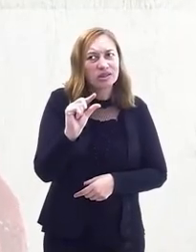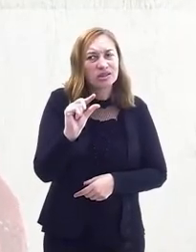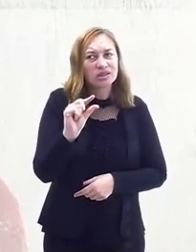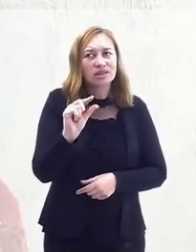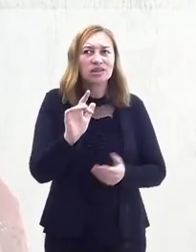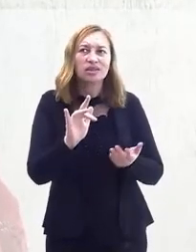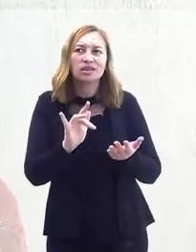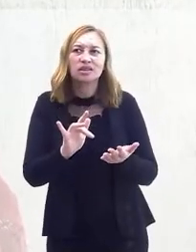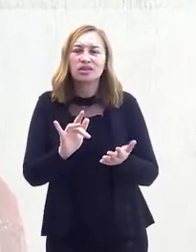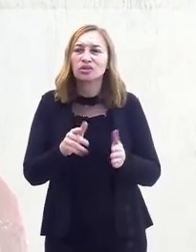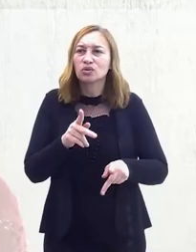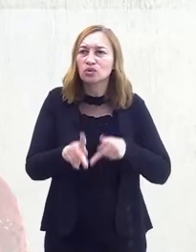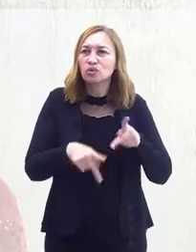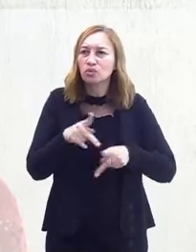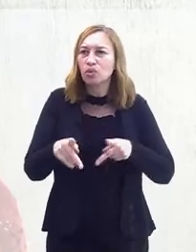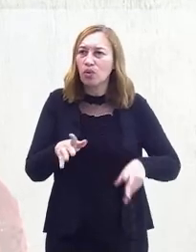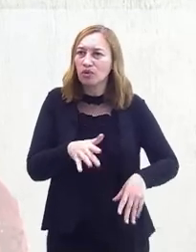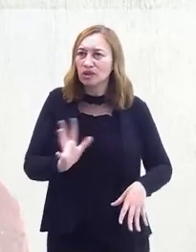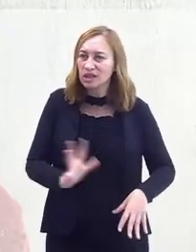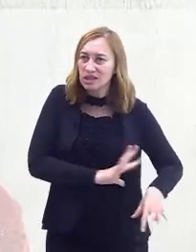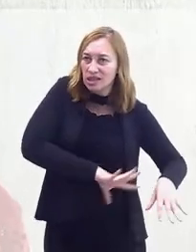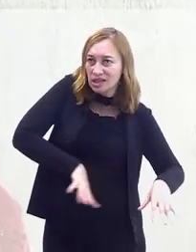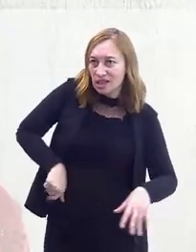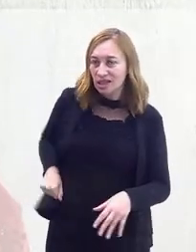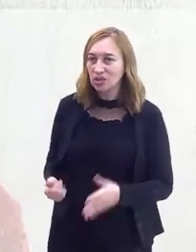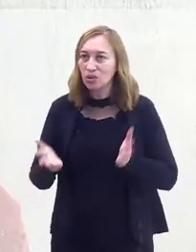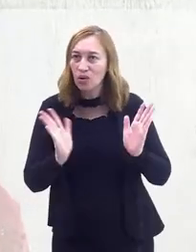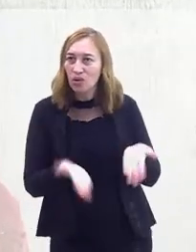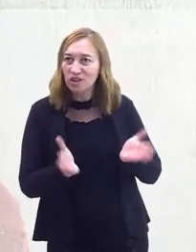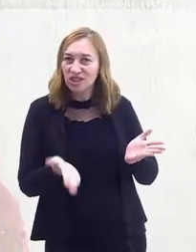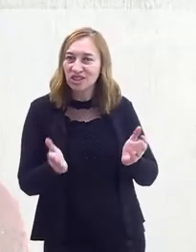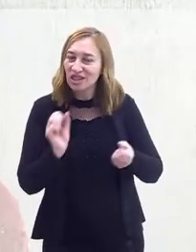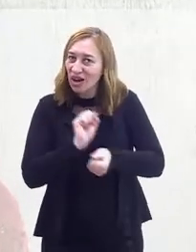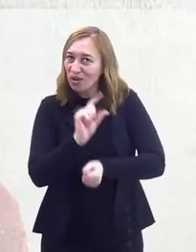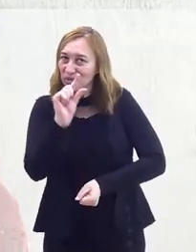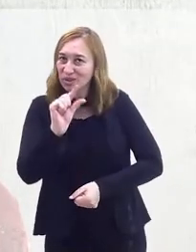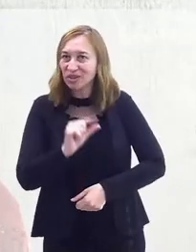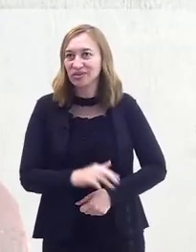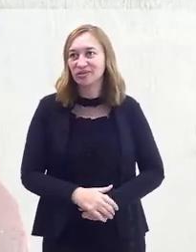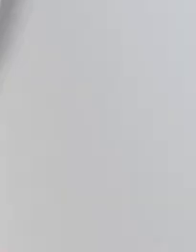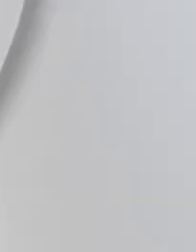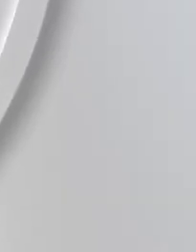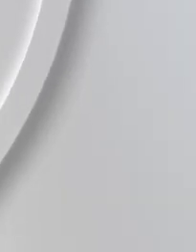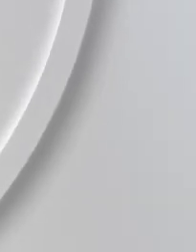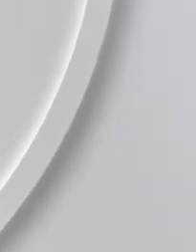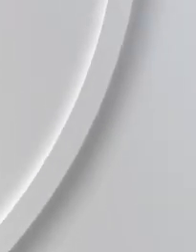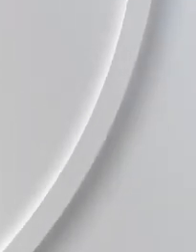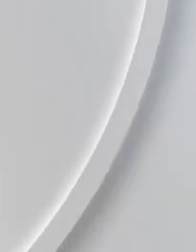pouco dos ciganos hoje em dia. Até daqui a pouco.